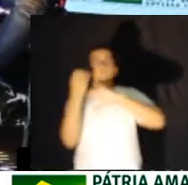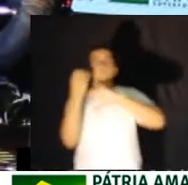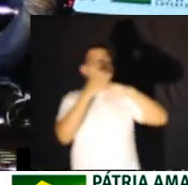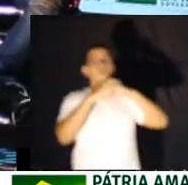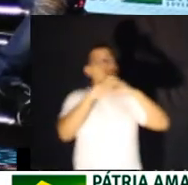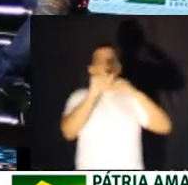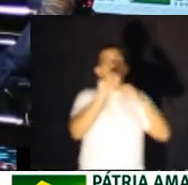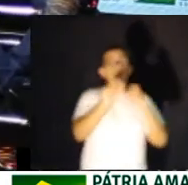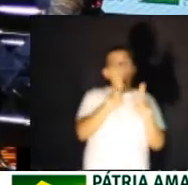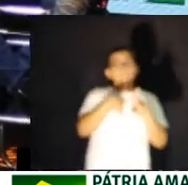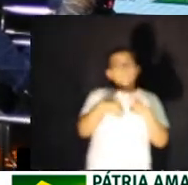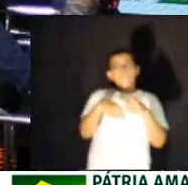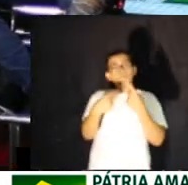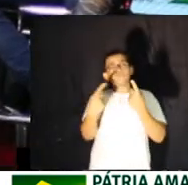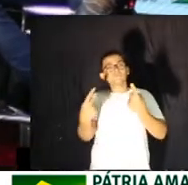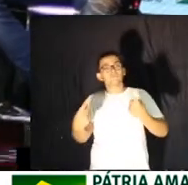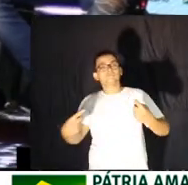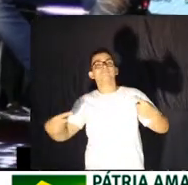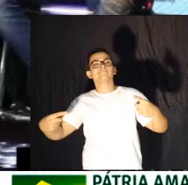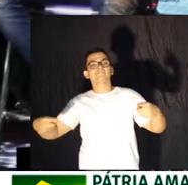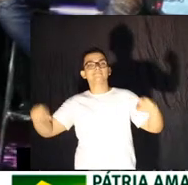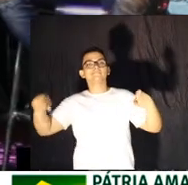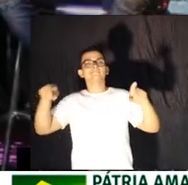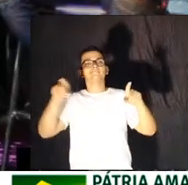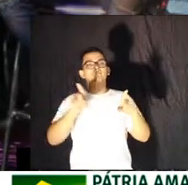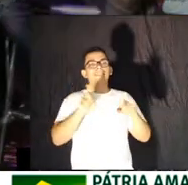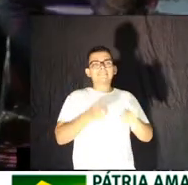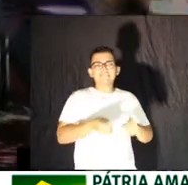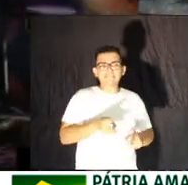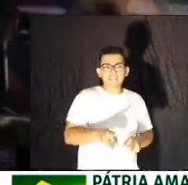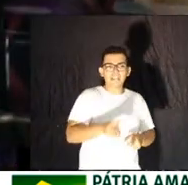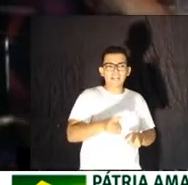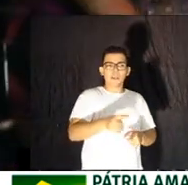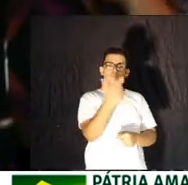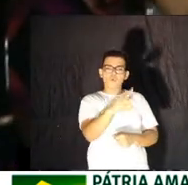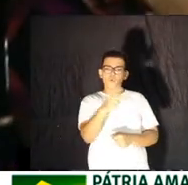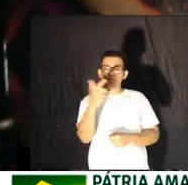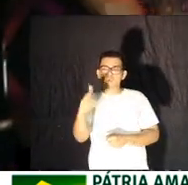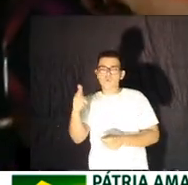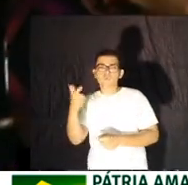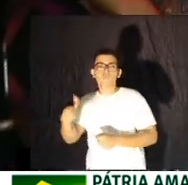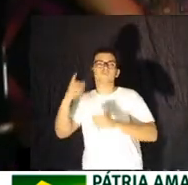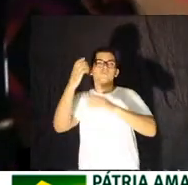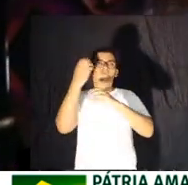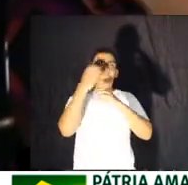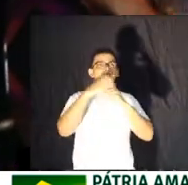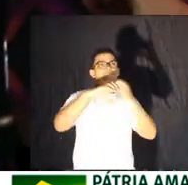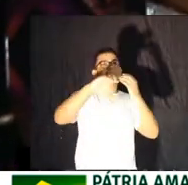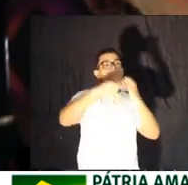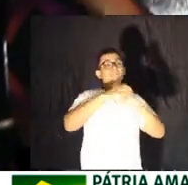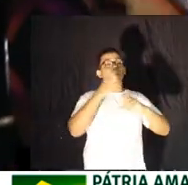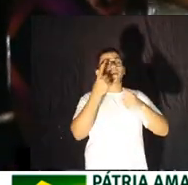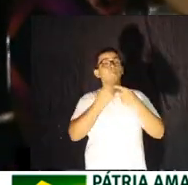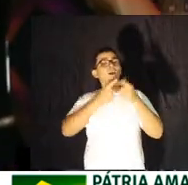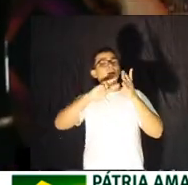uma canção a mais pra você.